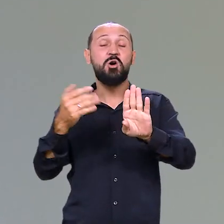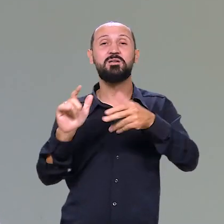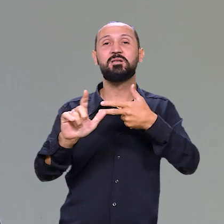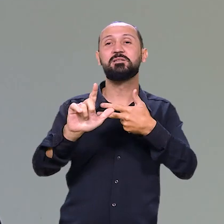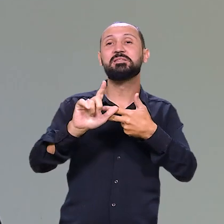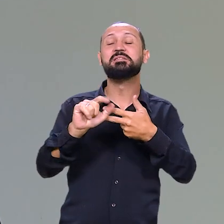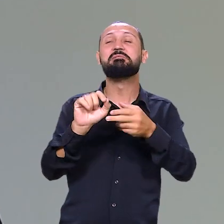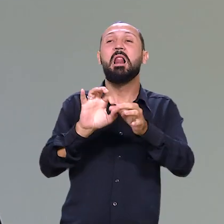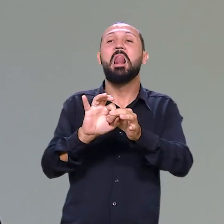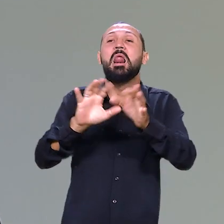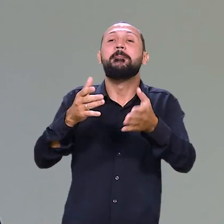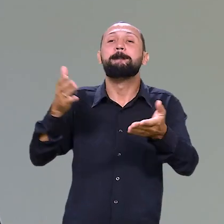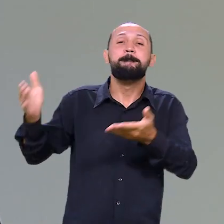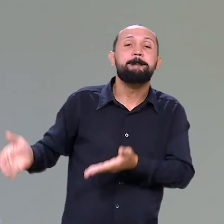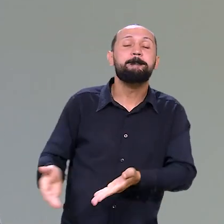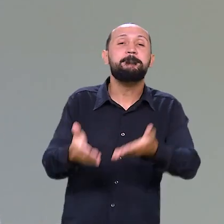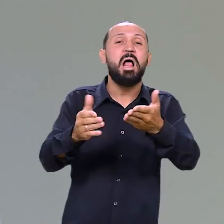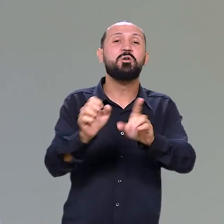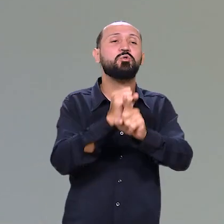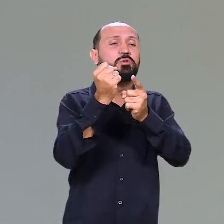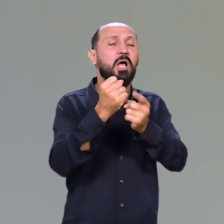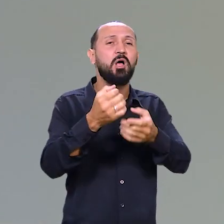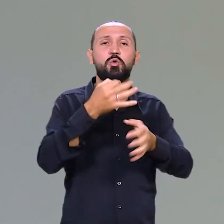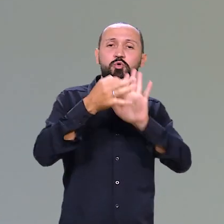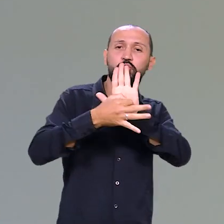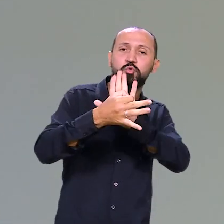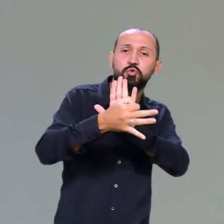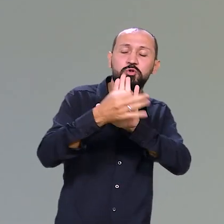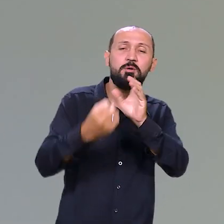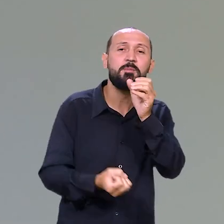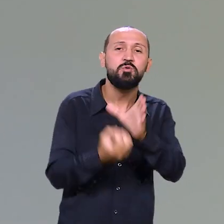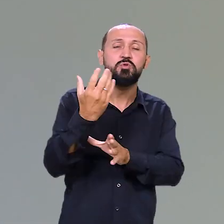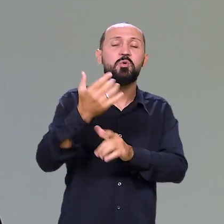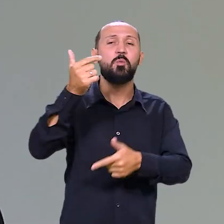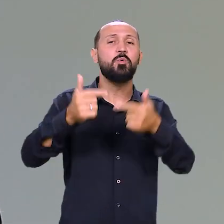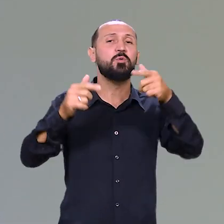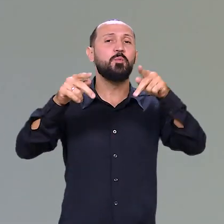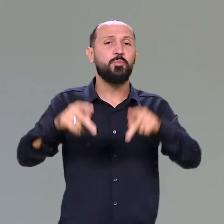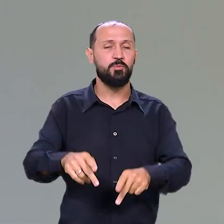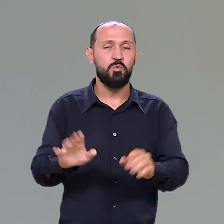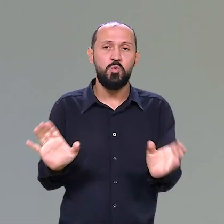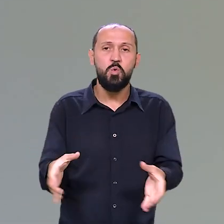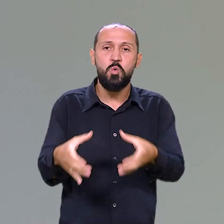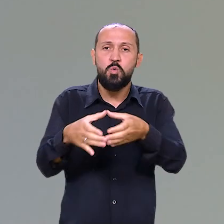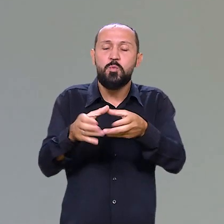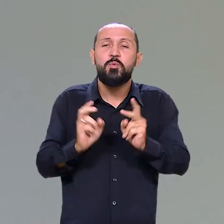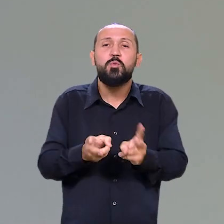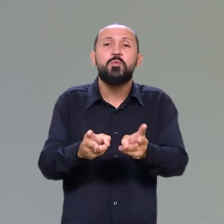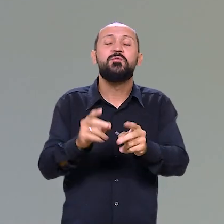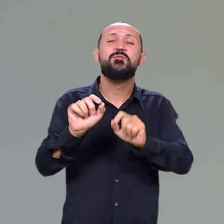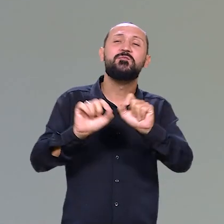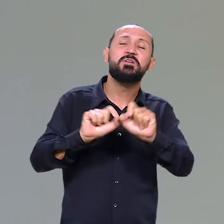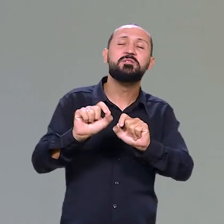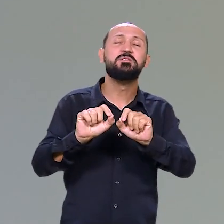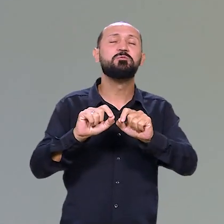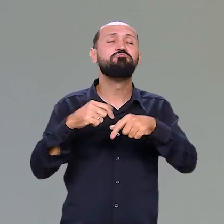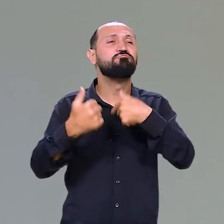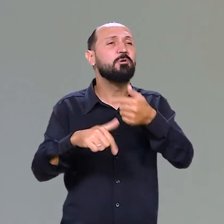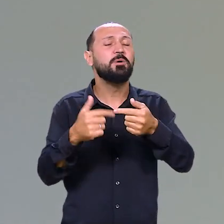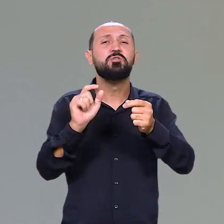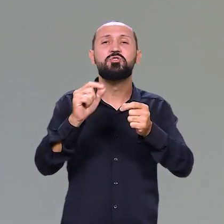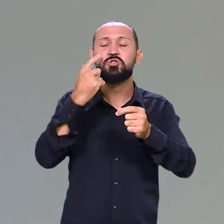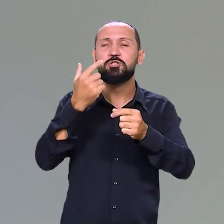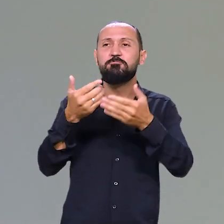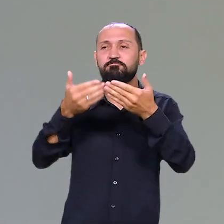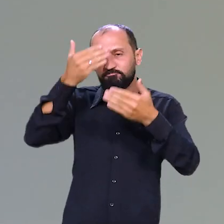abre para a sociedade contribuir na elaboração das políticas públicas, e as comissões permanentes fazem um importante